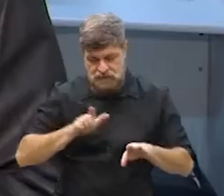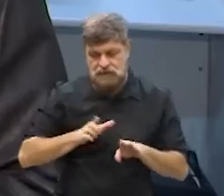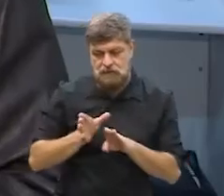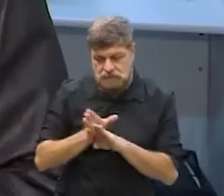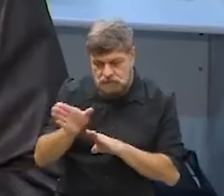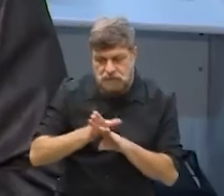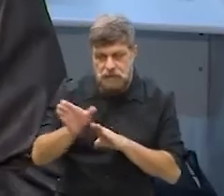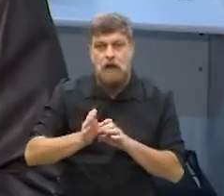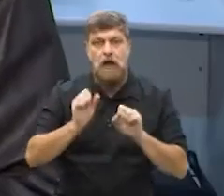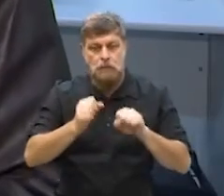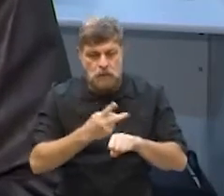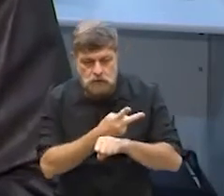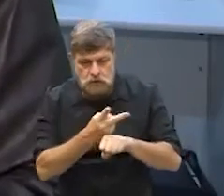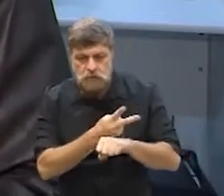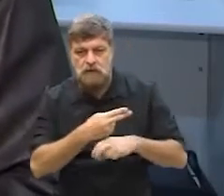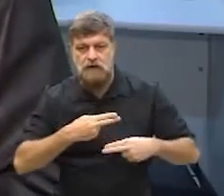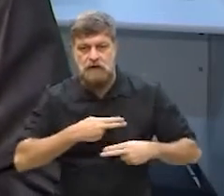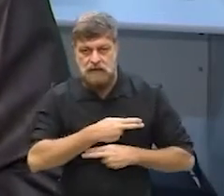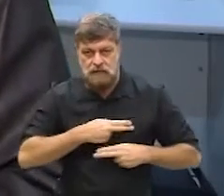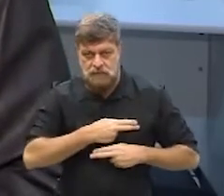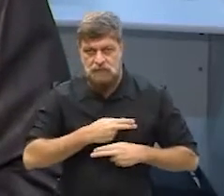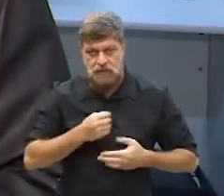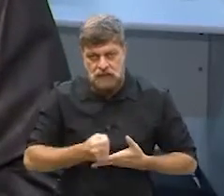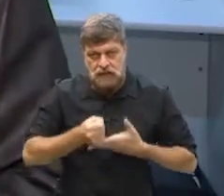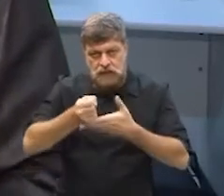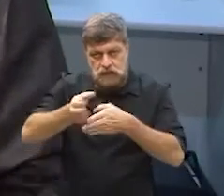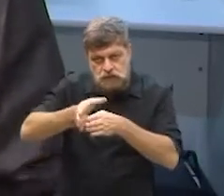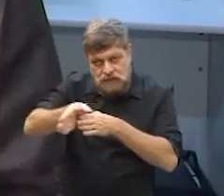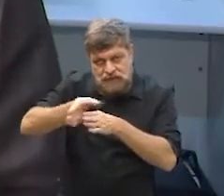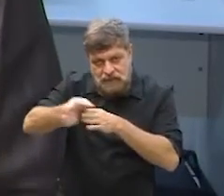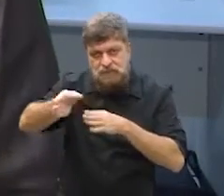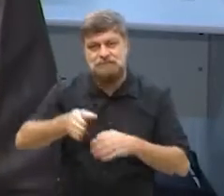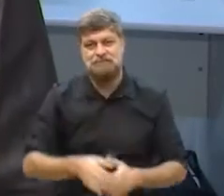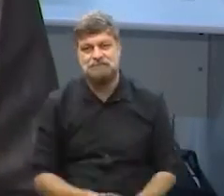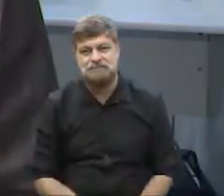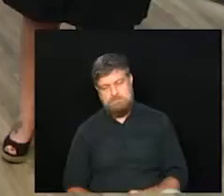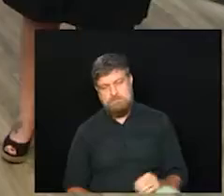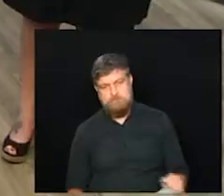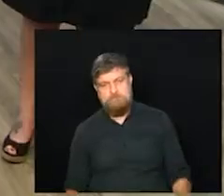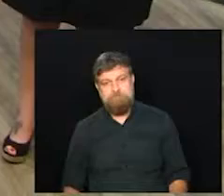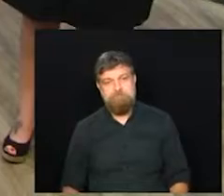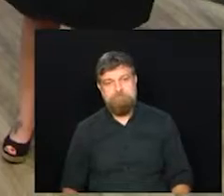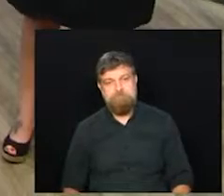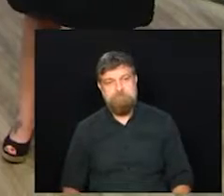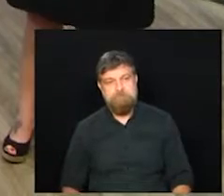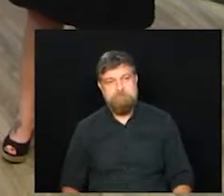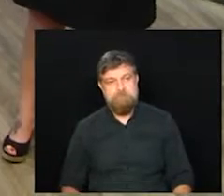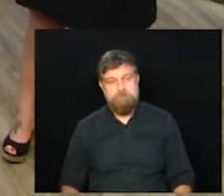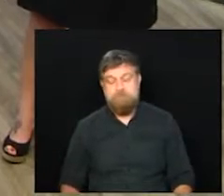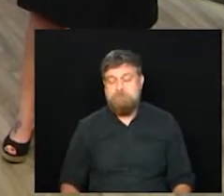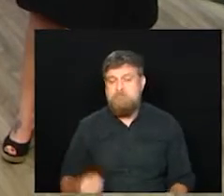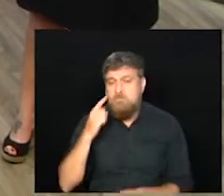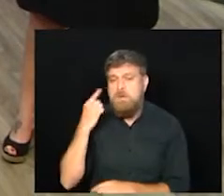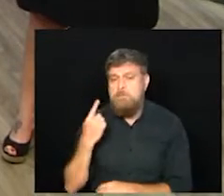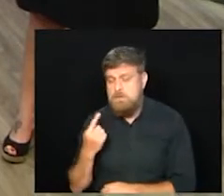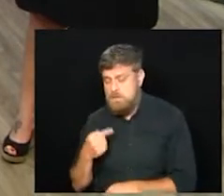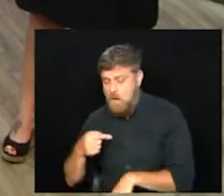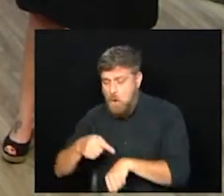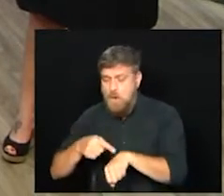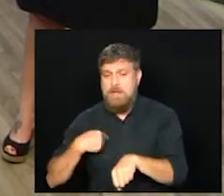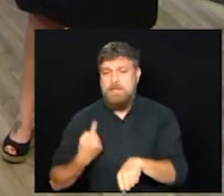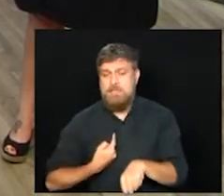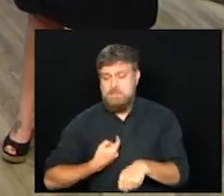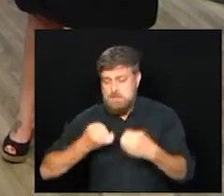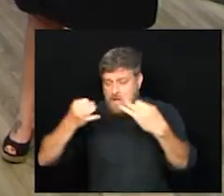esse serviço, então pode procurar o serviço do Sebrae que eles também ajudam a orientar nesse processo. Minabreu, hora da gente falar